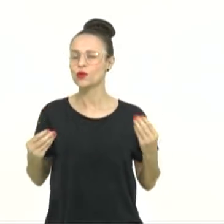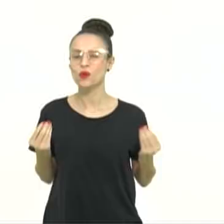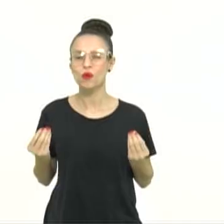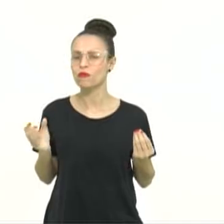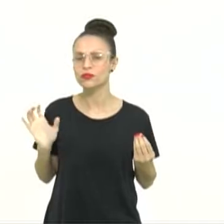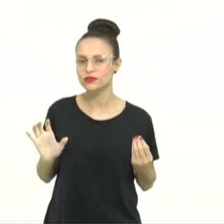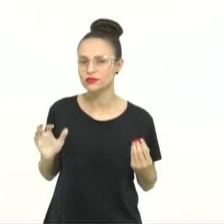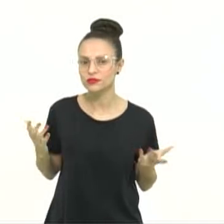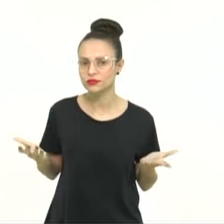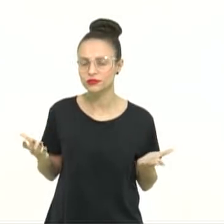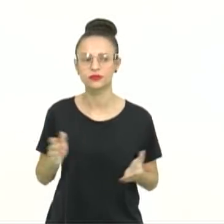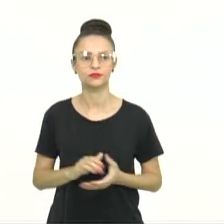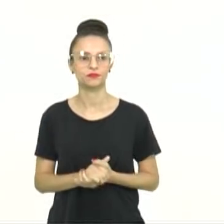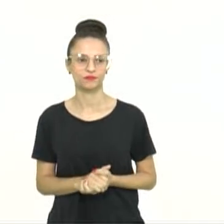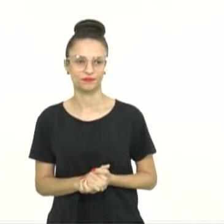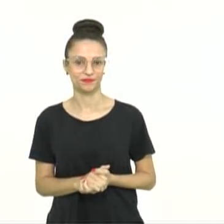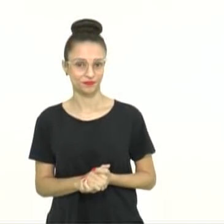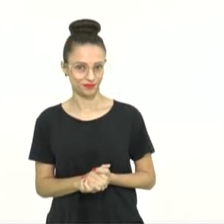assim, professora?